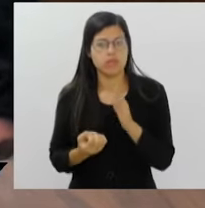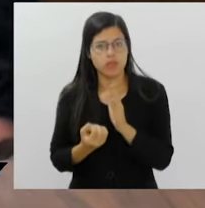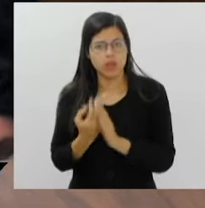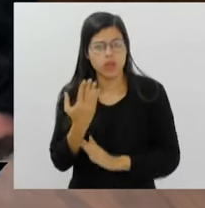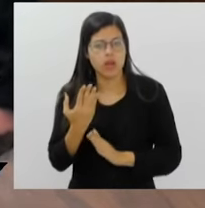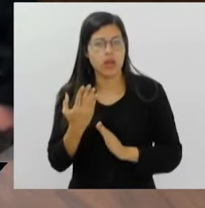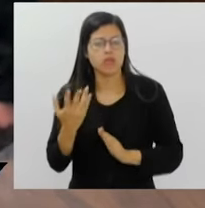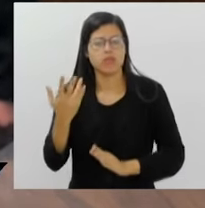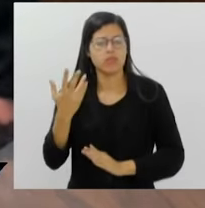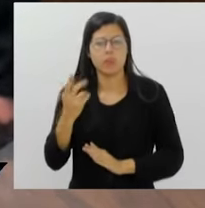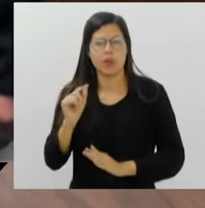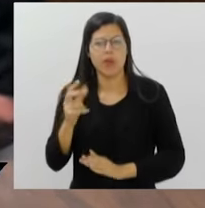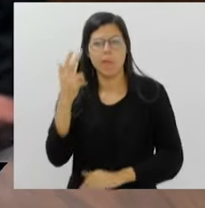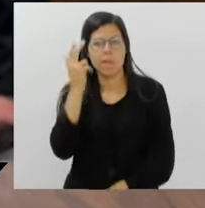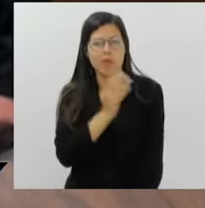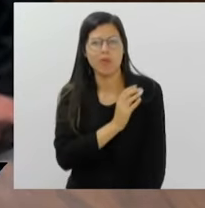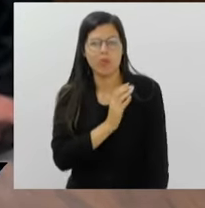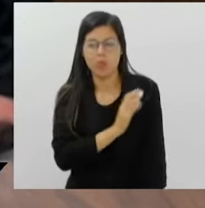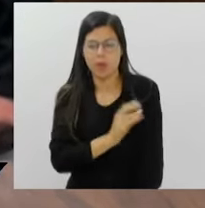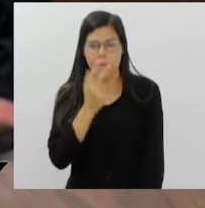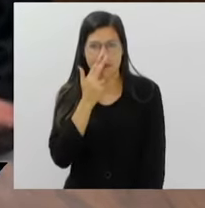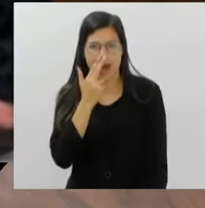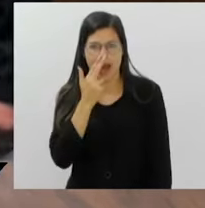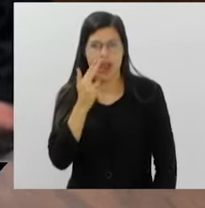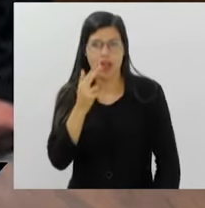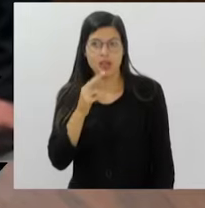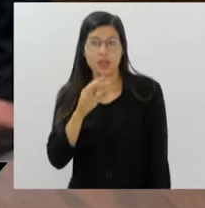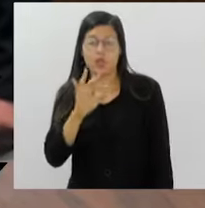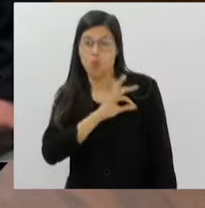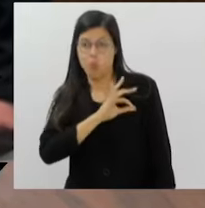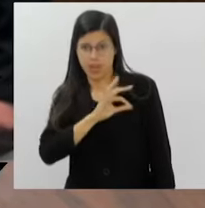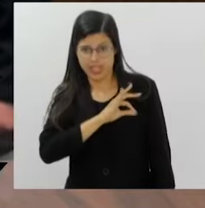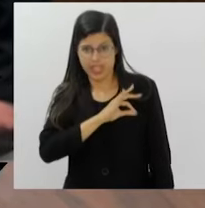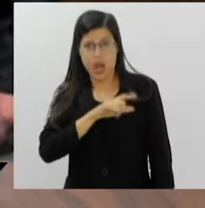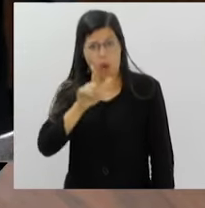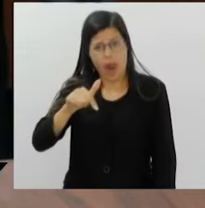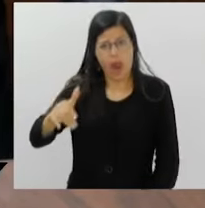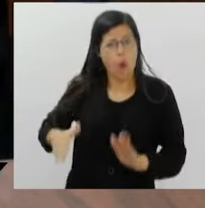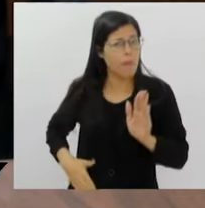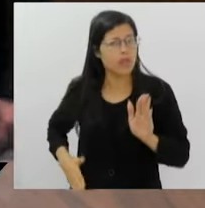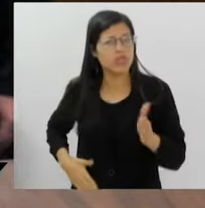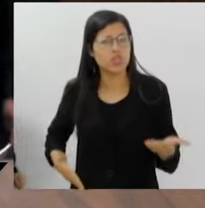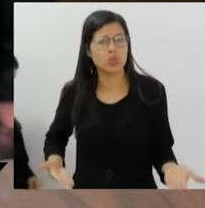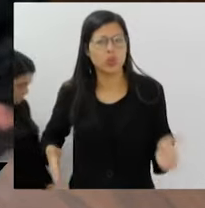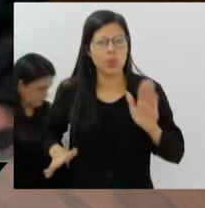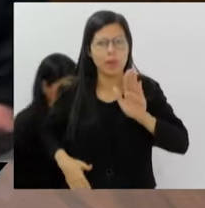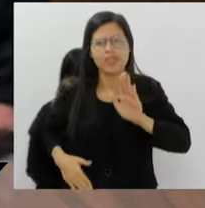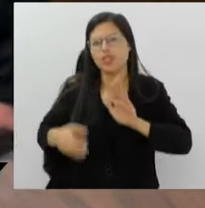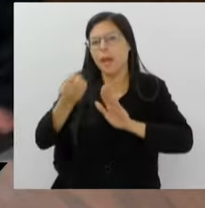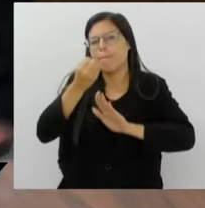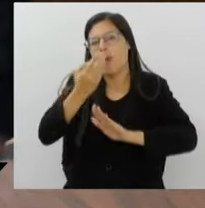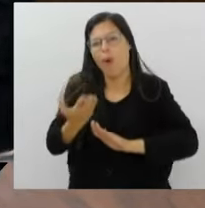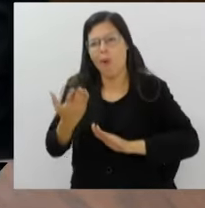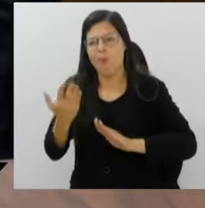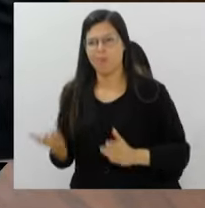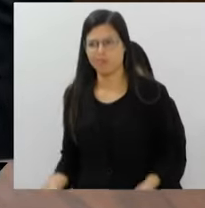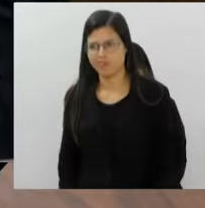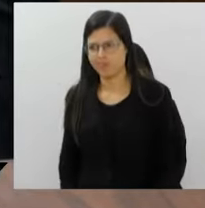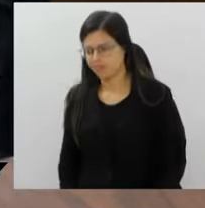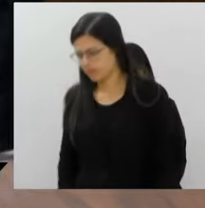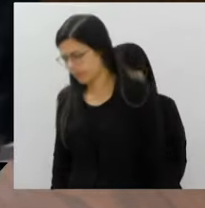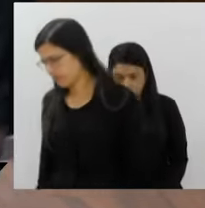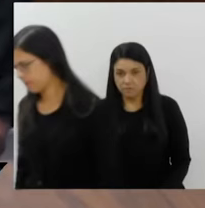cultura onde o policial é o bandido e o bandido é um bom menino. Será que vai ter